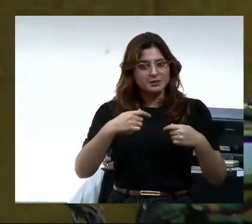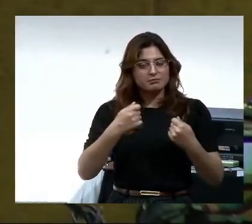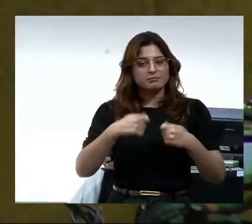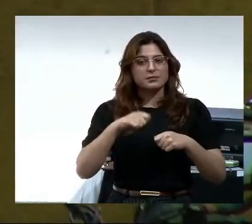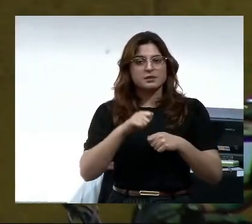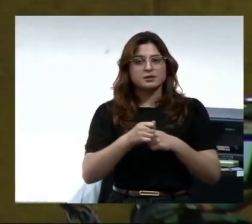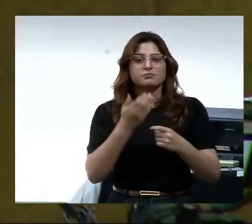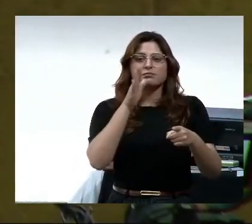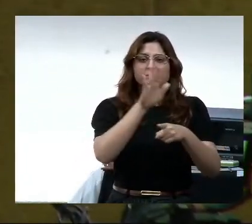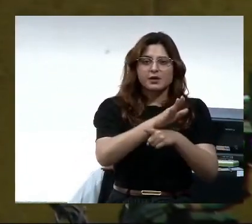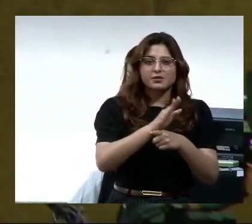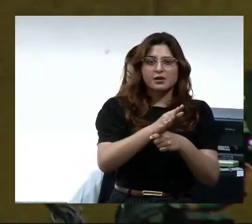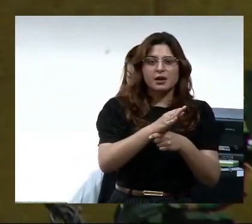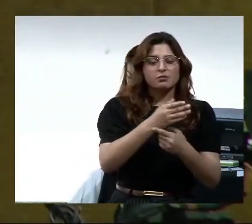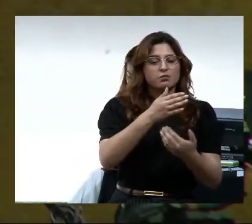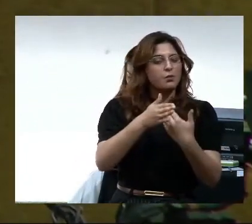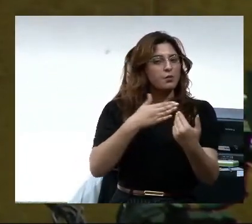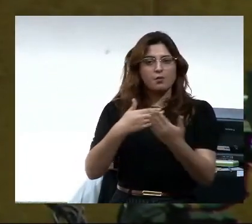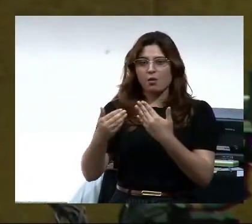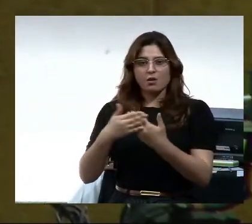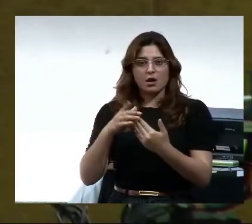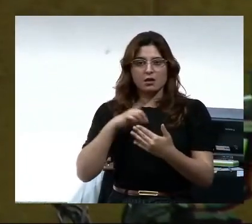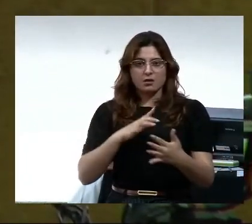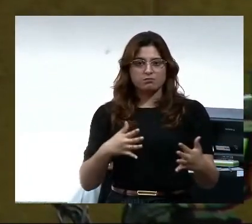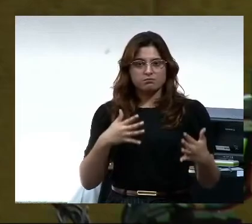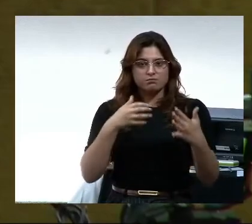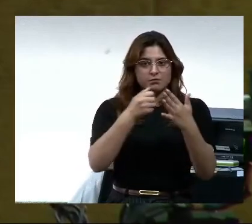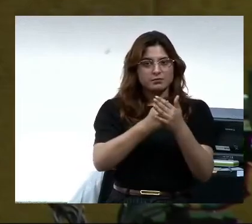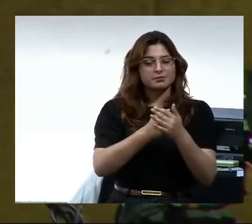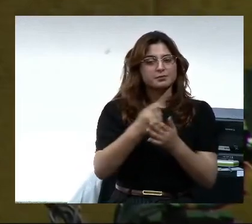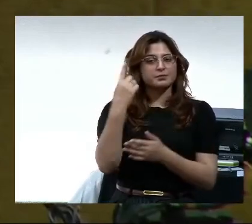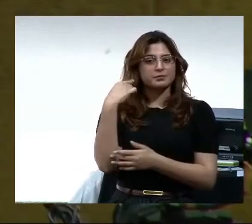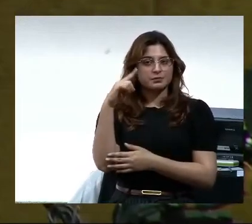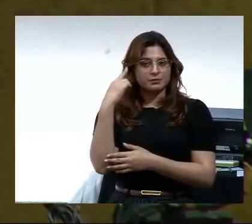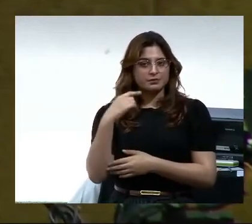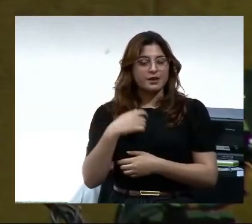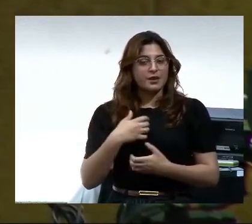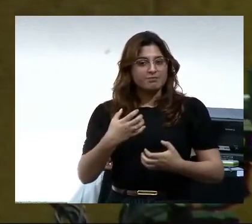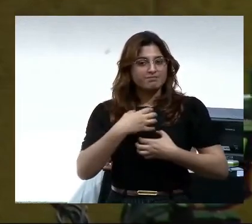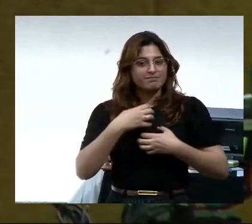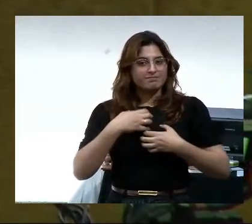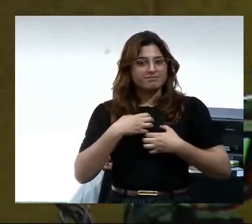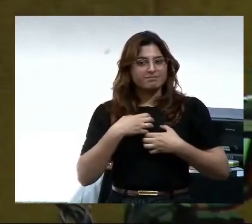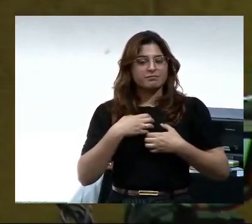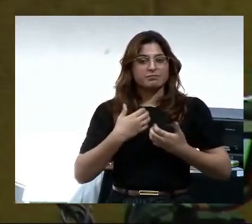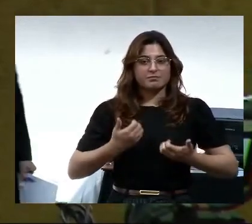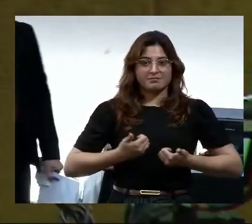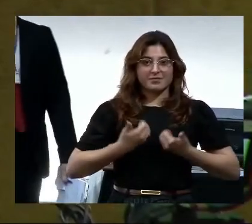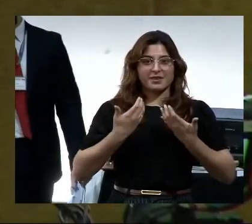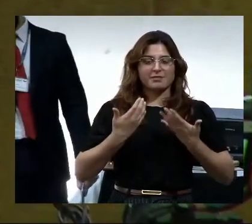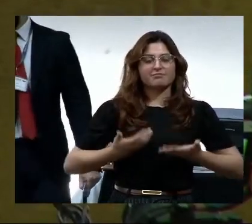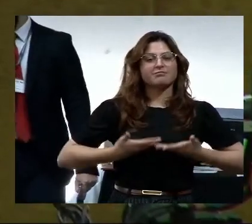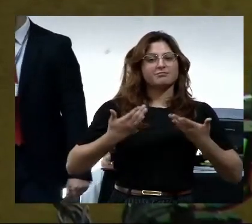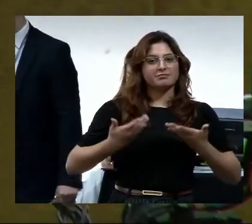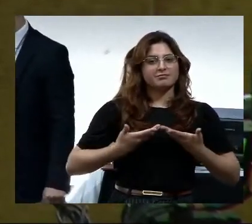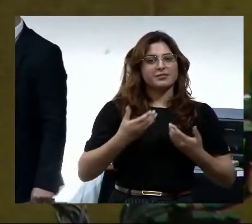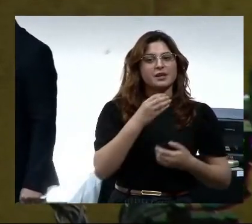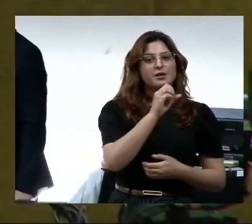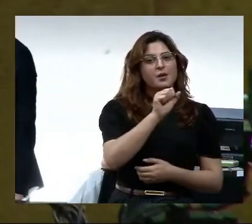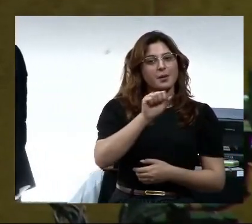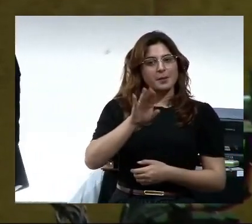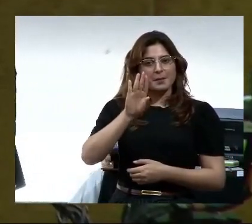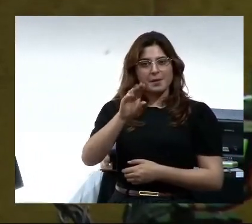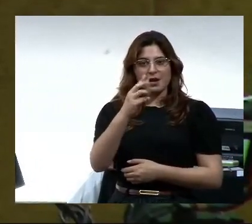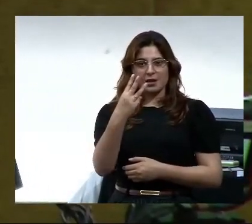impactar a advocacia. Tenho muito orgulho, senhores e senhoras, de ter presidido a OAB nos últimos 3 anos, que foram